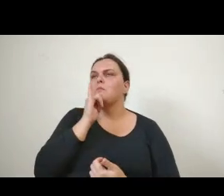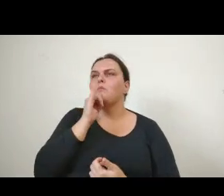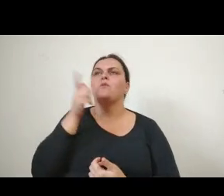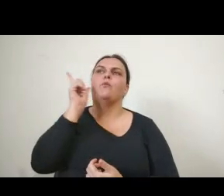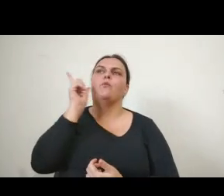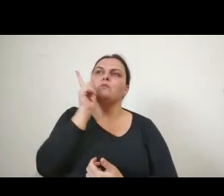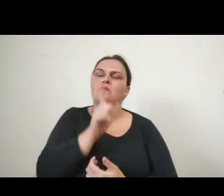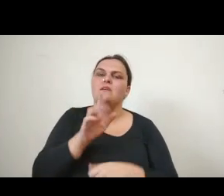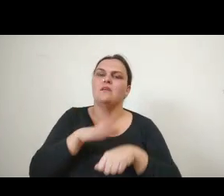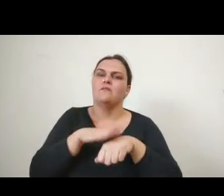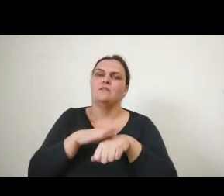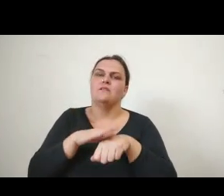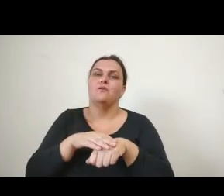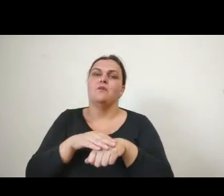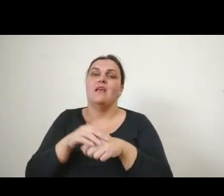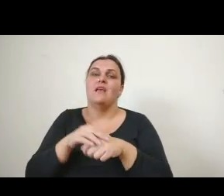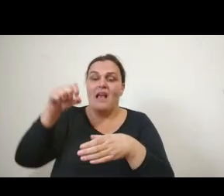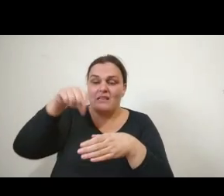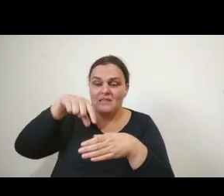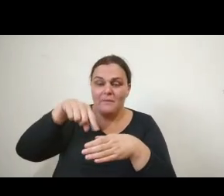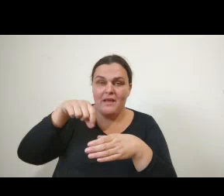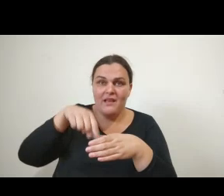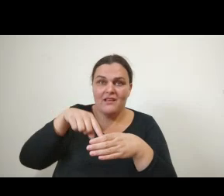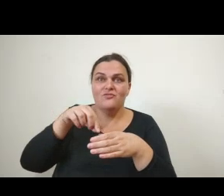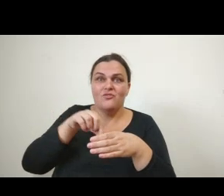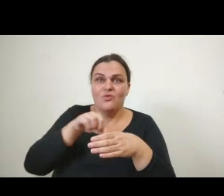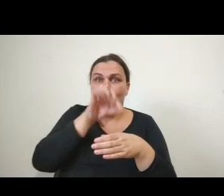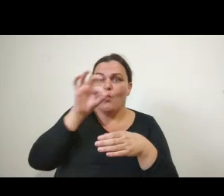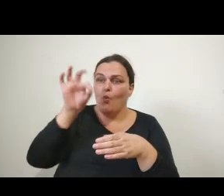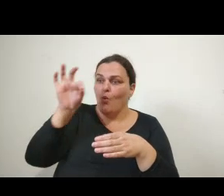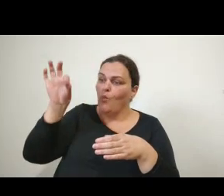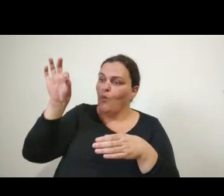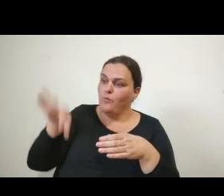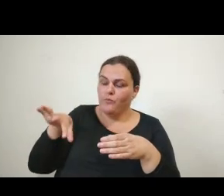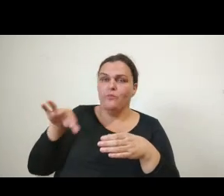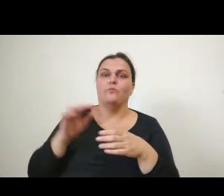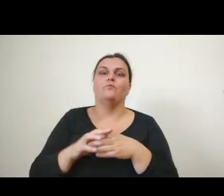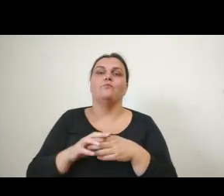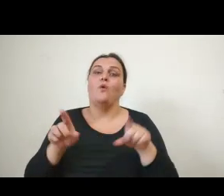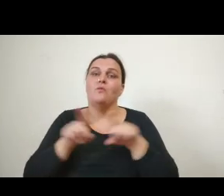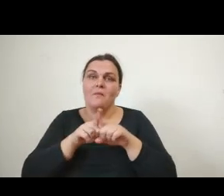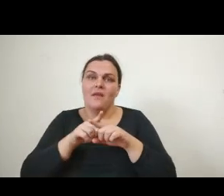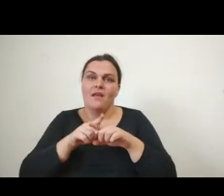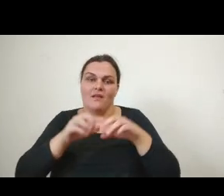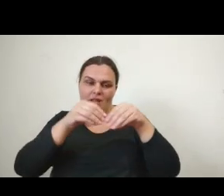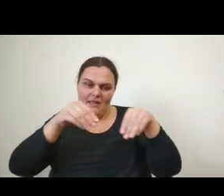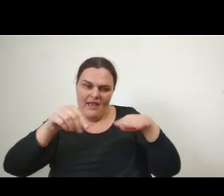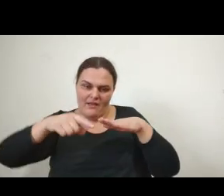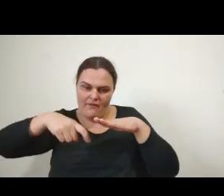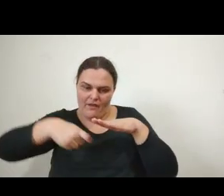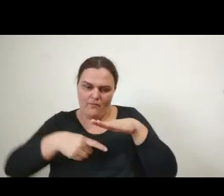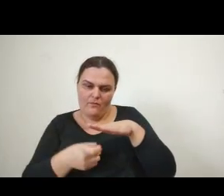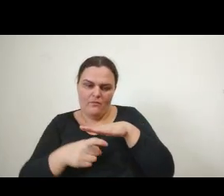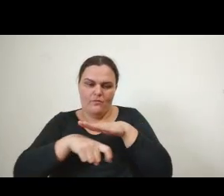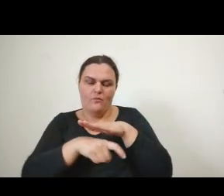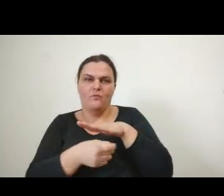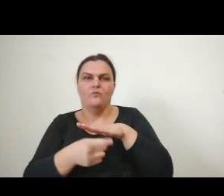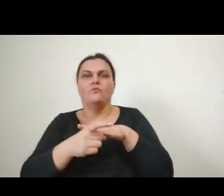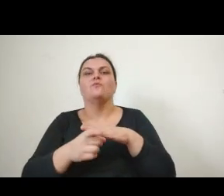dispersão de sementes, ciclagem de nutrientes do solo, são importantes dentro da cadeia trófica também,